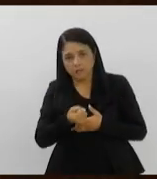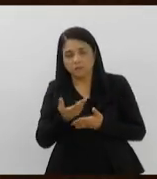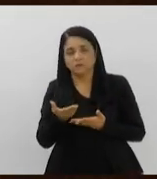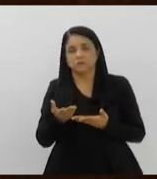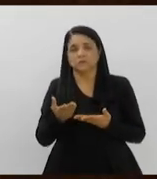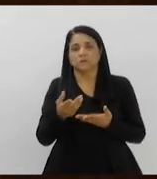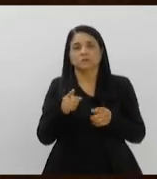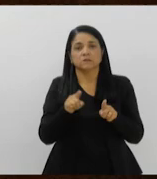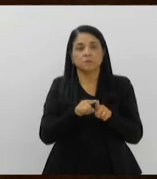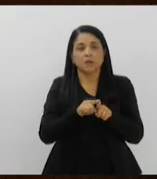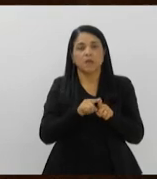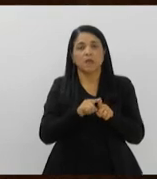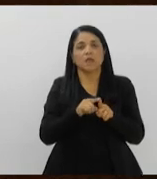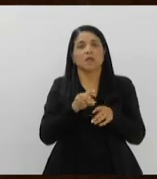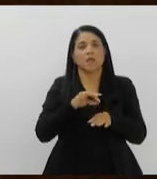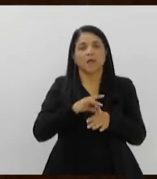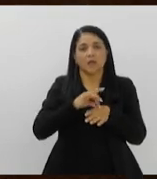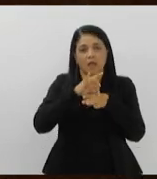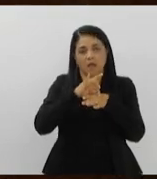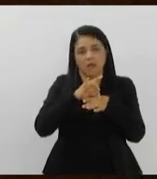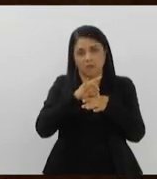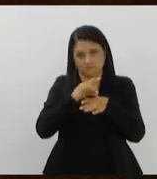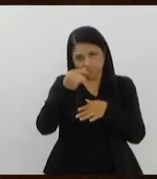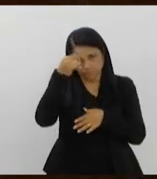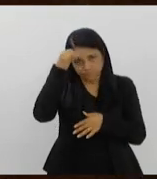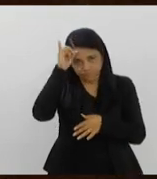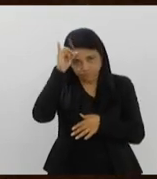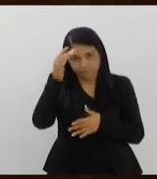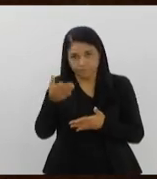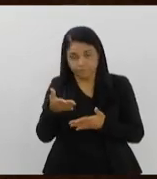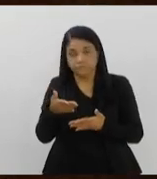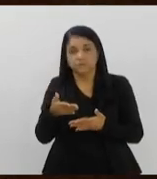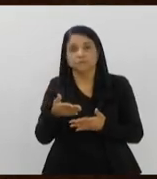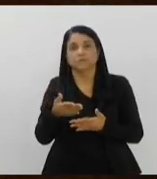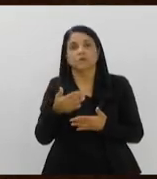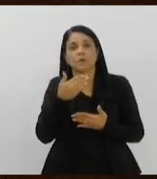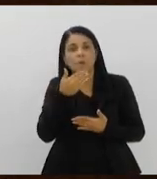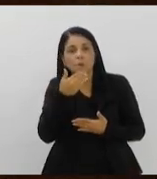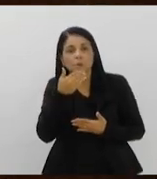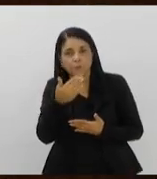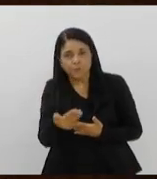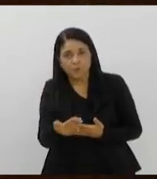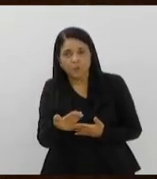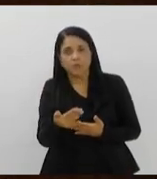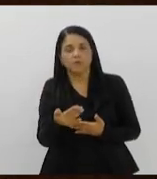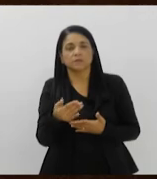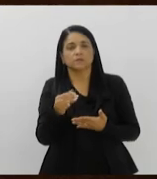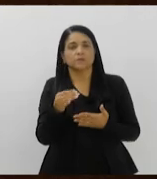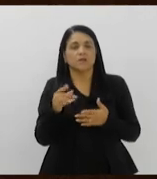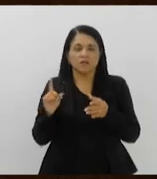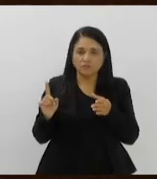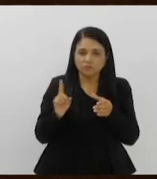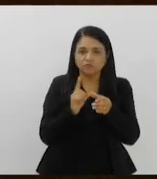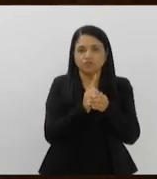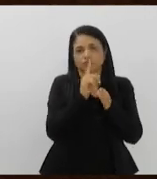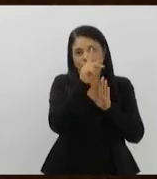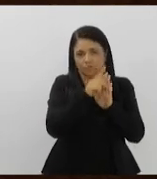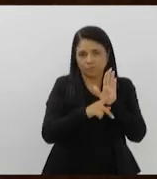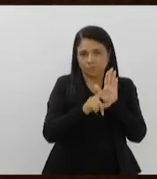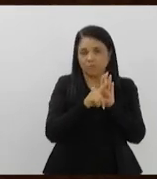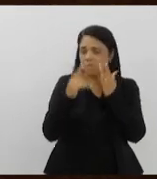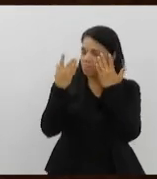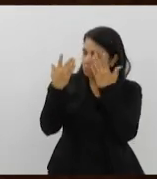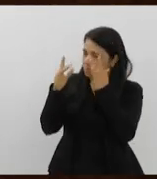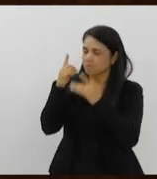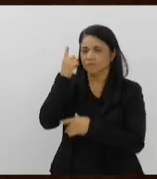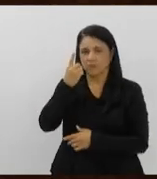da própria carne bovina. Então, a gente pede aí para assinar junto, parabenizando esse nobre